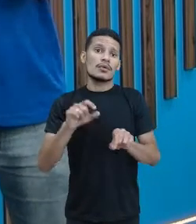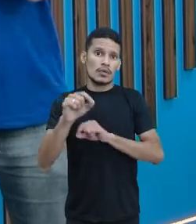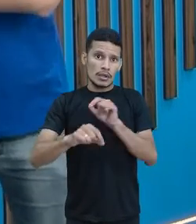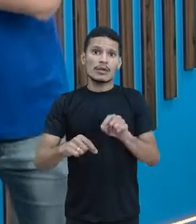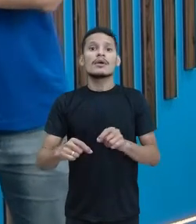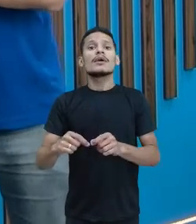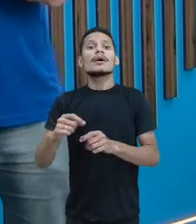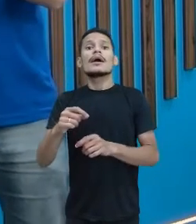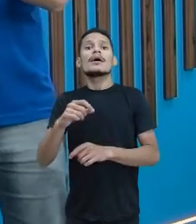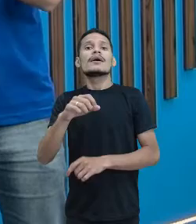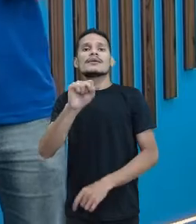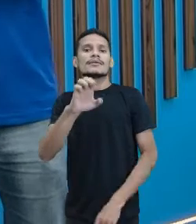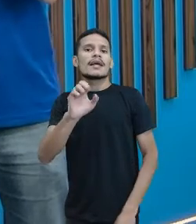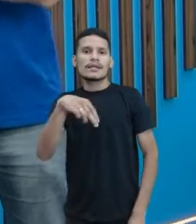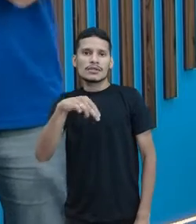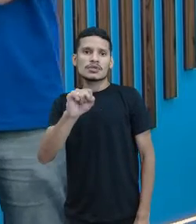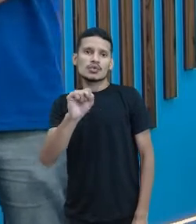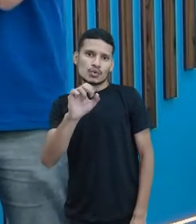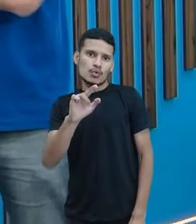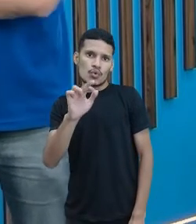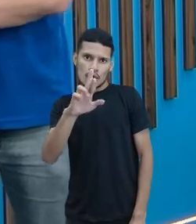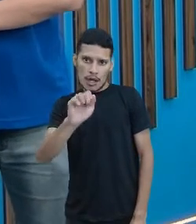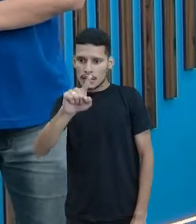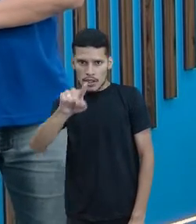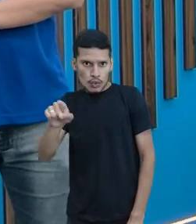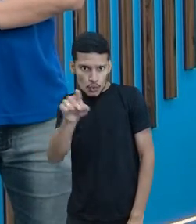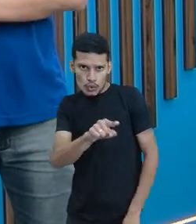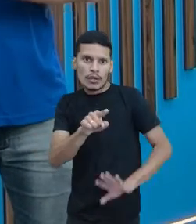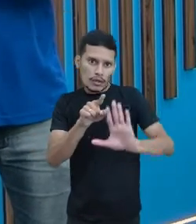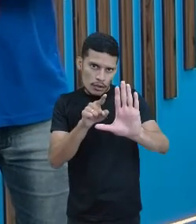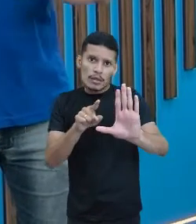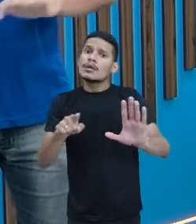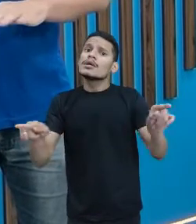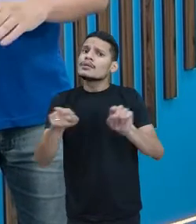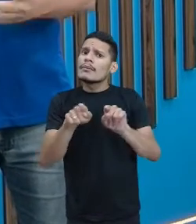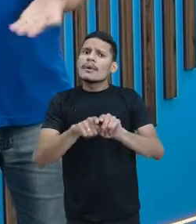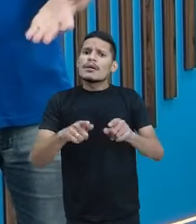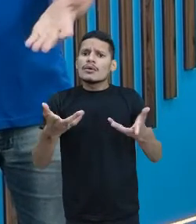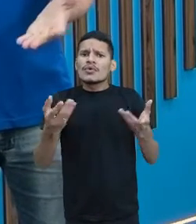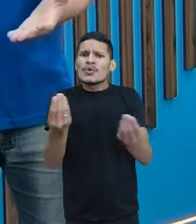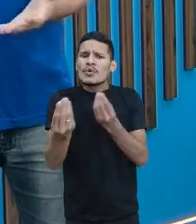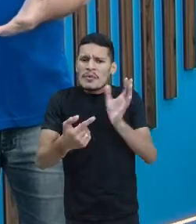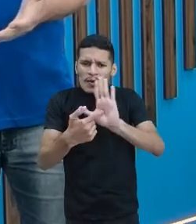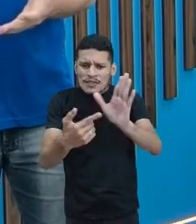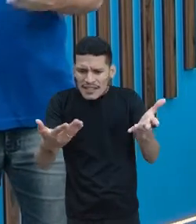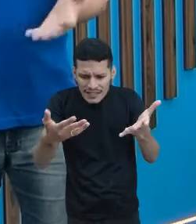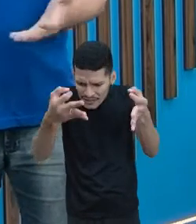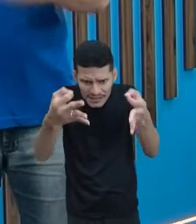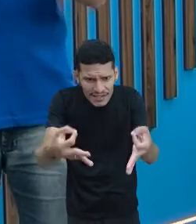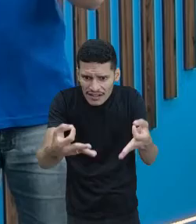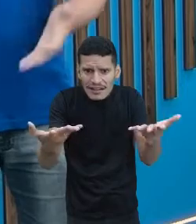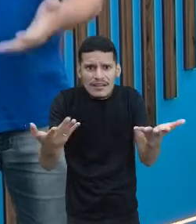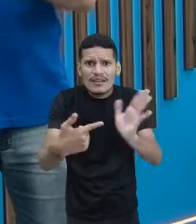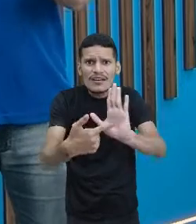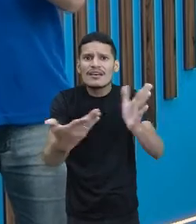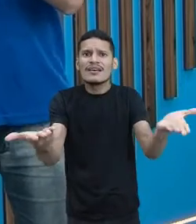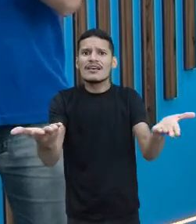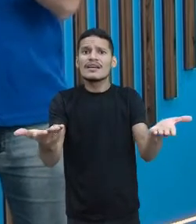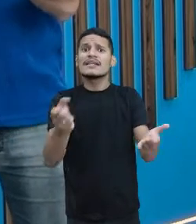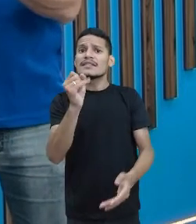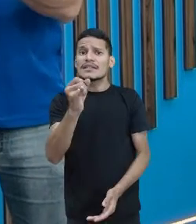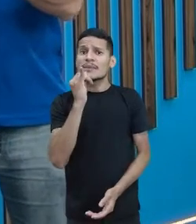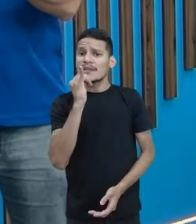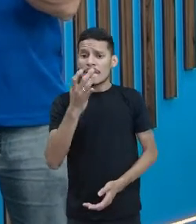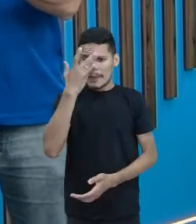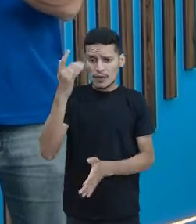bastante a censura, a tortura também, eu vou falar depois, mas a censura e não há transparência. Como é que pode ter transparência se ninguém